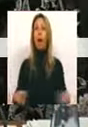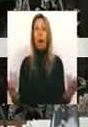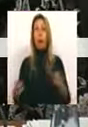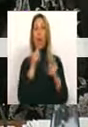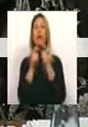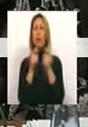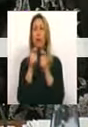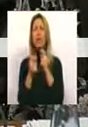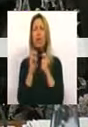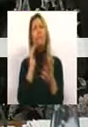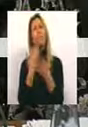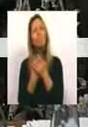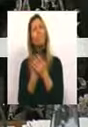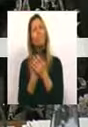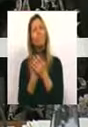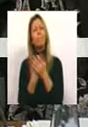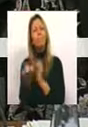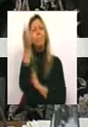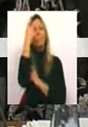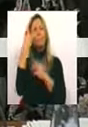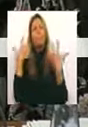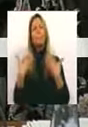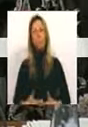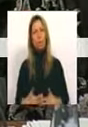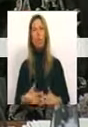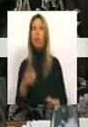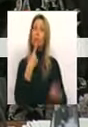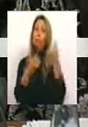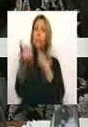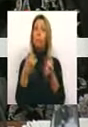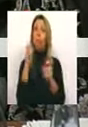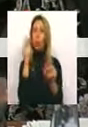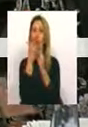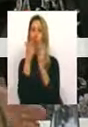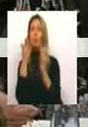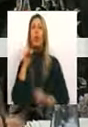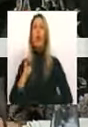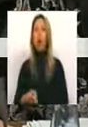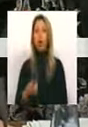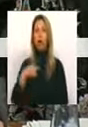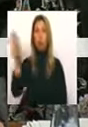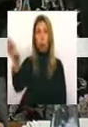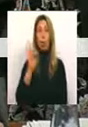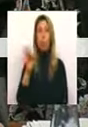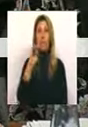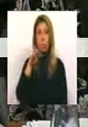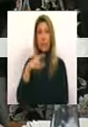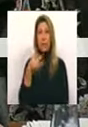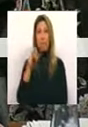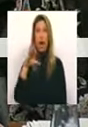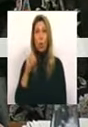várias questões vários problemas e os que são escritos bloco muito concretamente são estas a nomeação sampaio da nóvoa